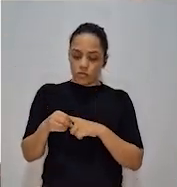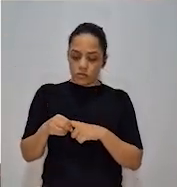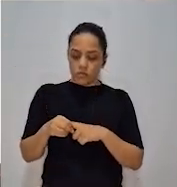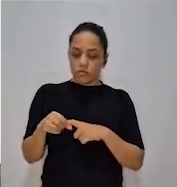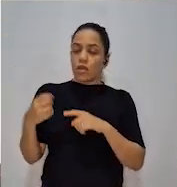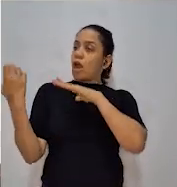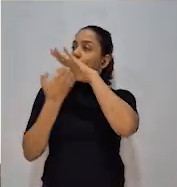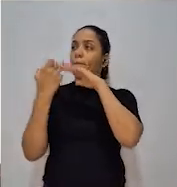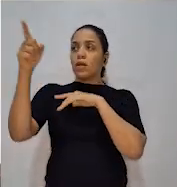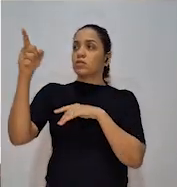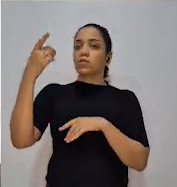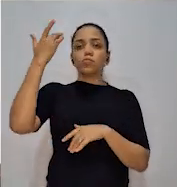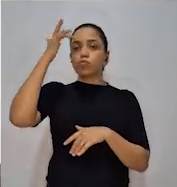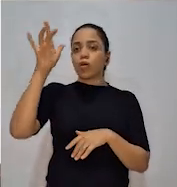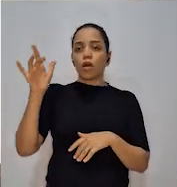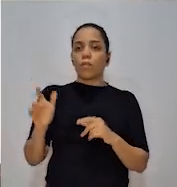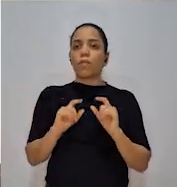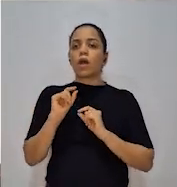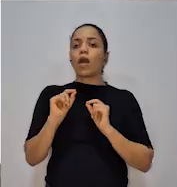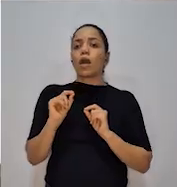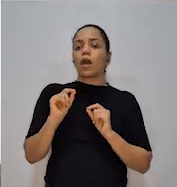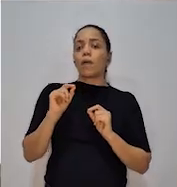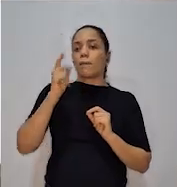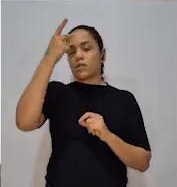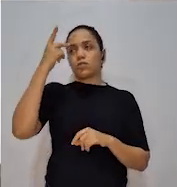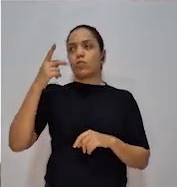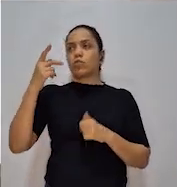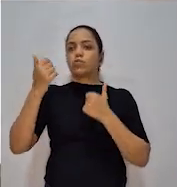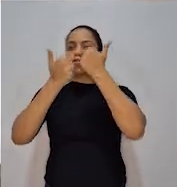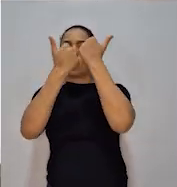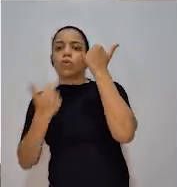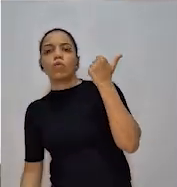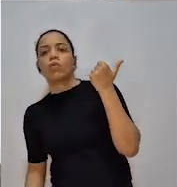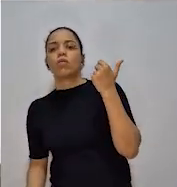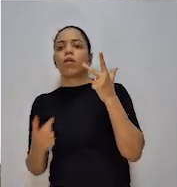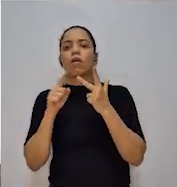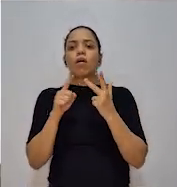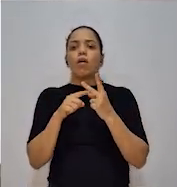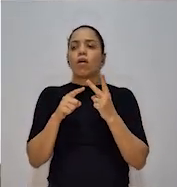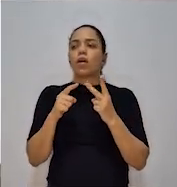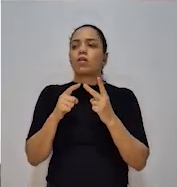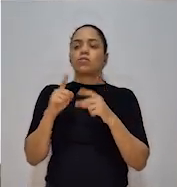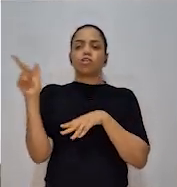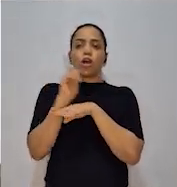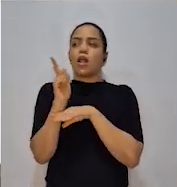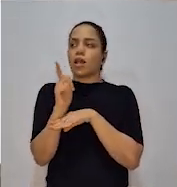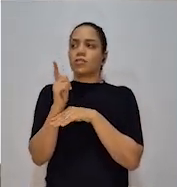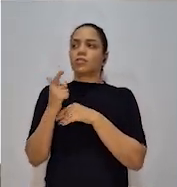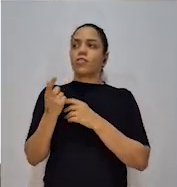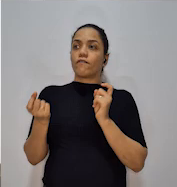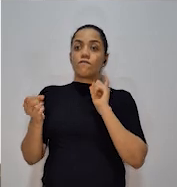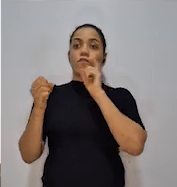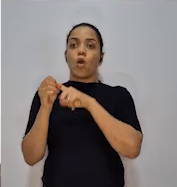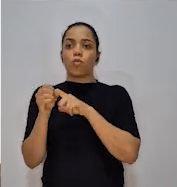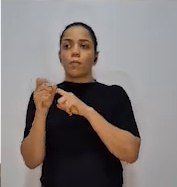pasmem, eles não têm estatísticas de pessoas no nível de diretoria, no nível de alta gerência, que